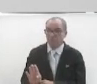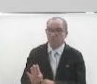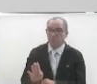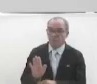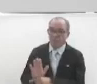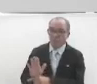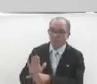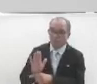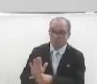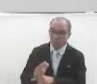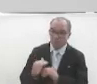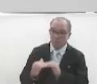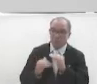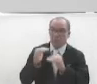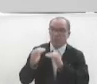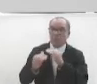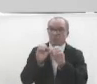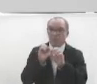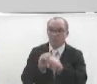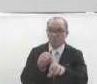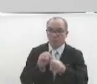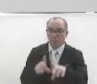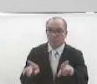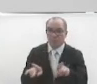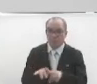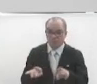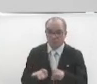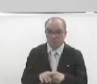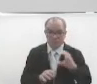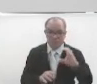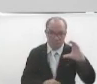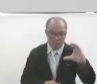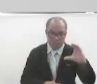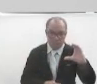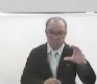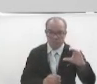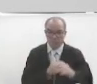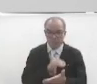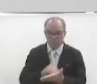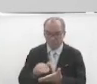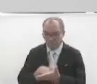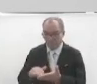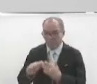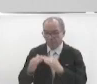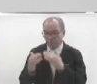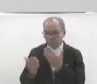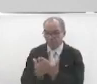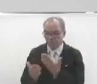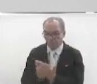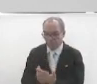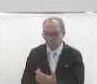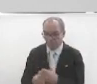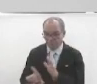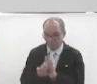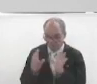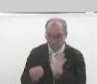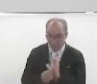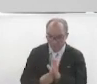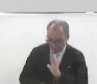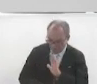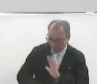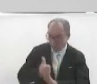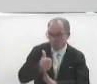assistente de desenvolvimento Educacional e c secretário escolar em emenda supressiva 01